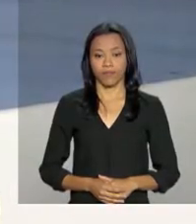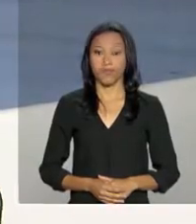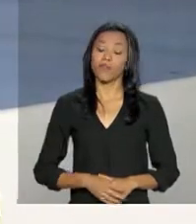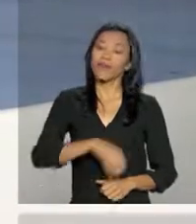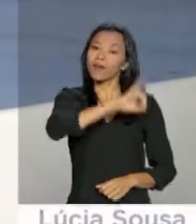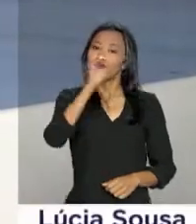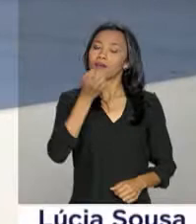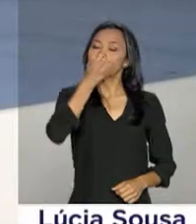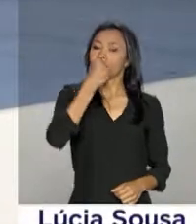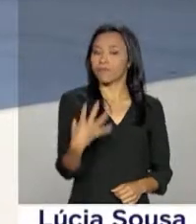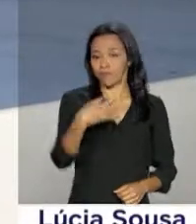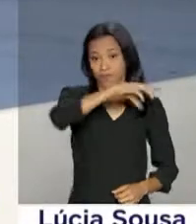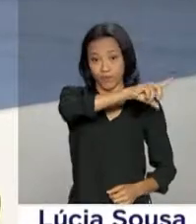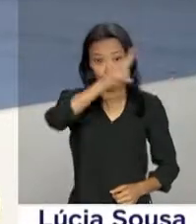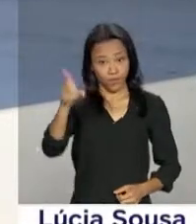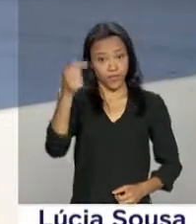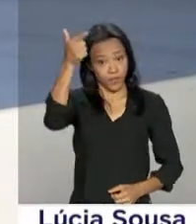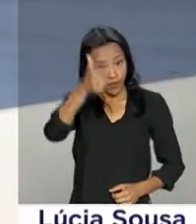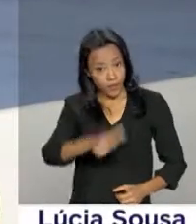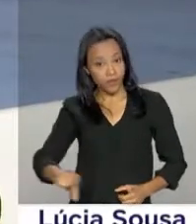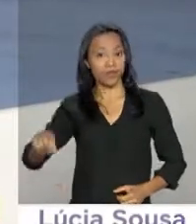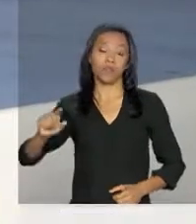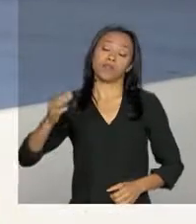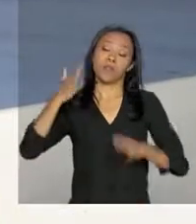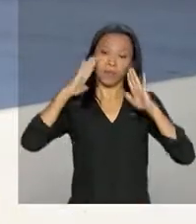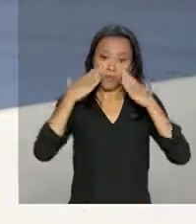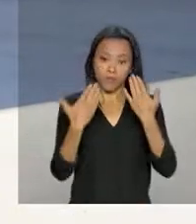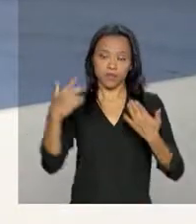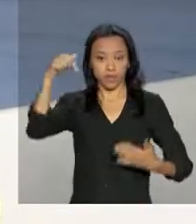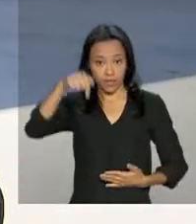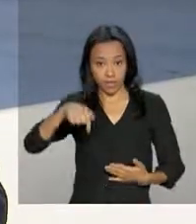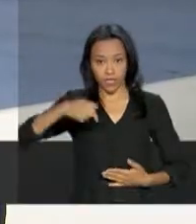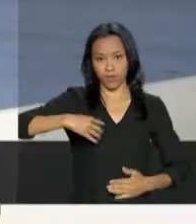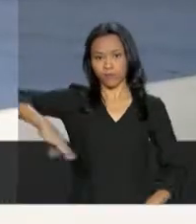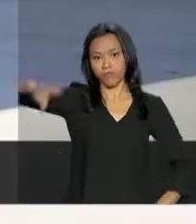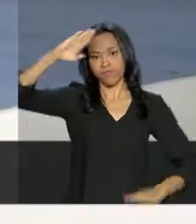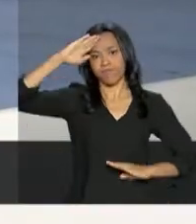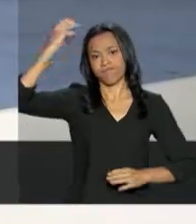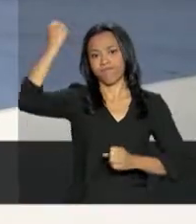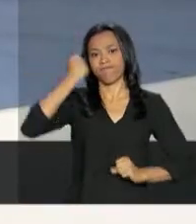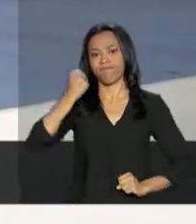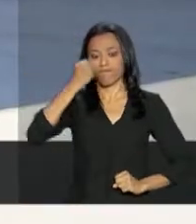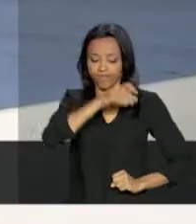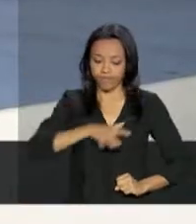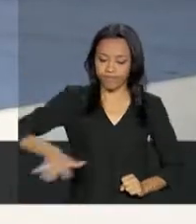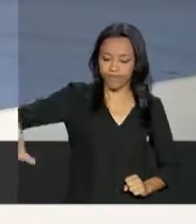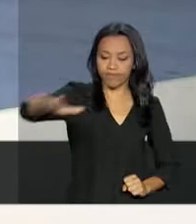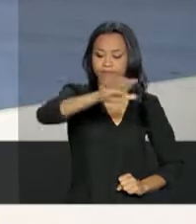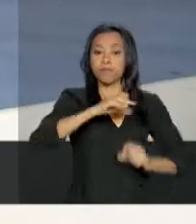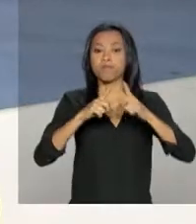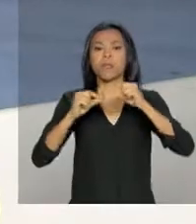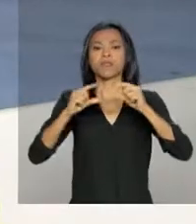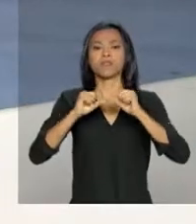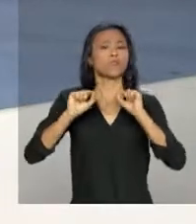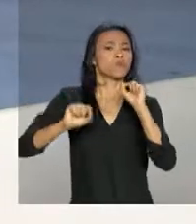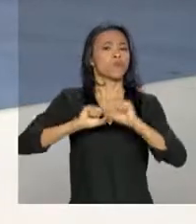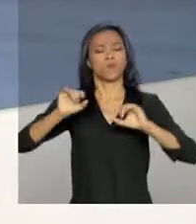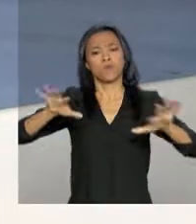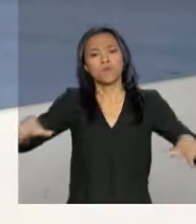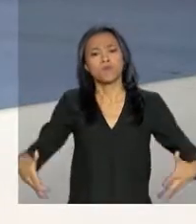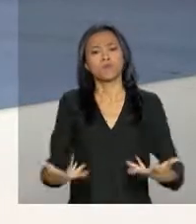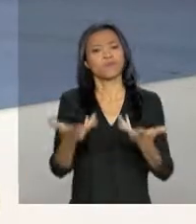Olá, bom dia. Nós voltamos a falar ao vivo aqui do Quartel-General do Exército em Brasília, onde está ocorrendo uma cerimônia